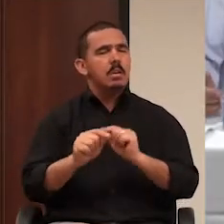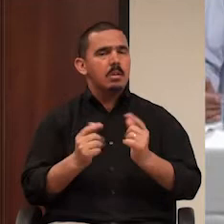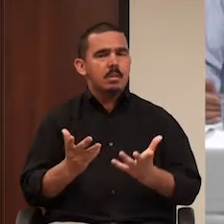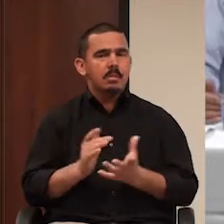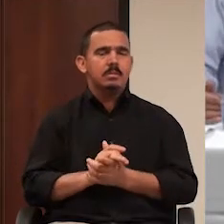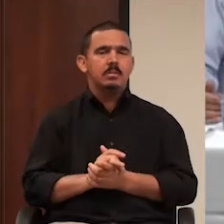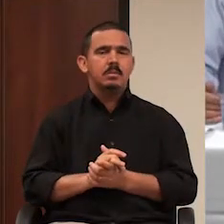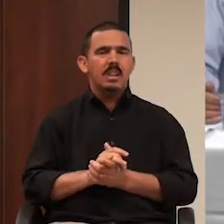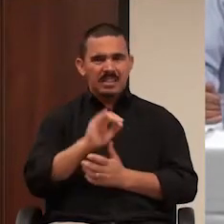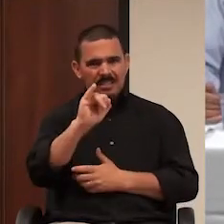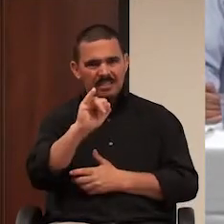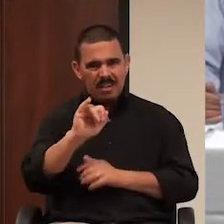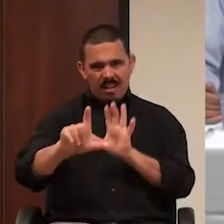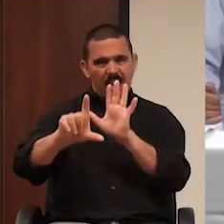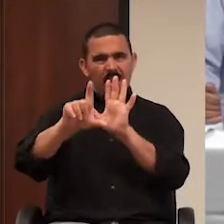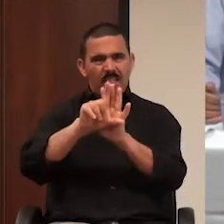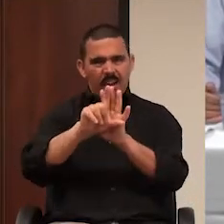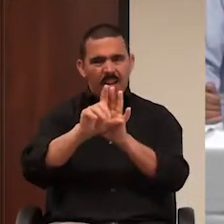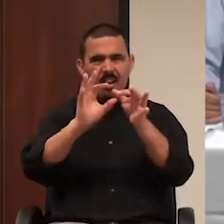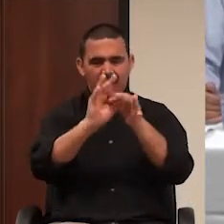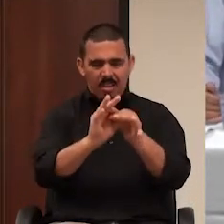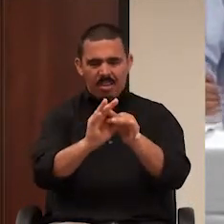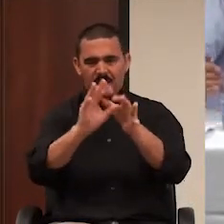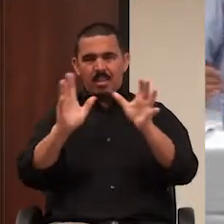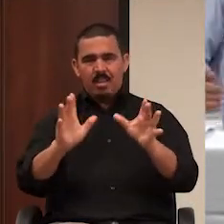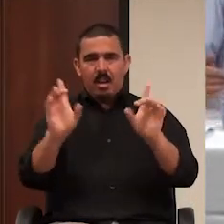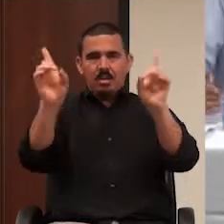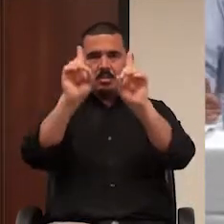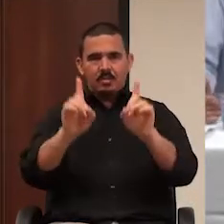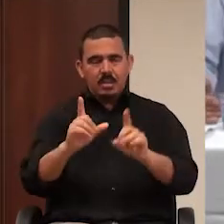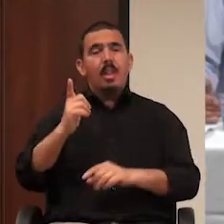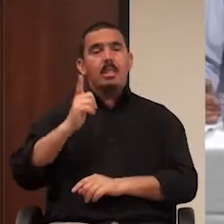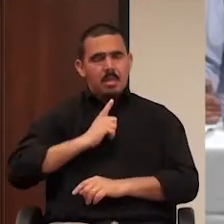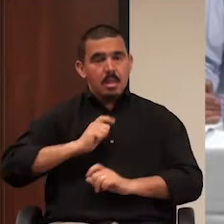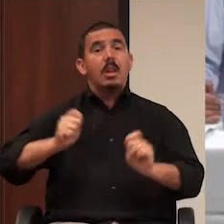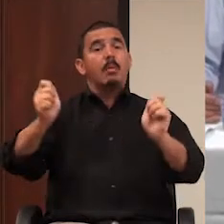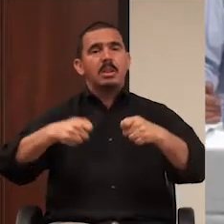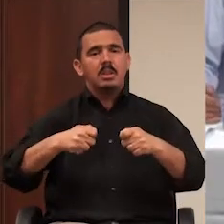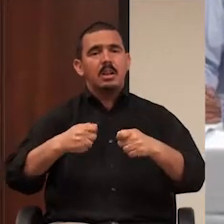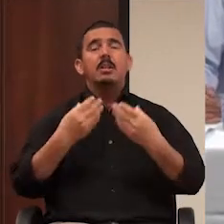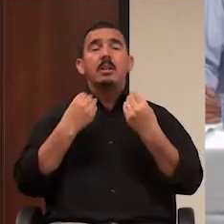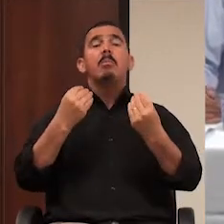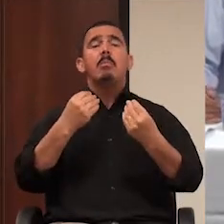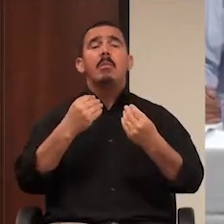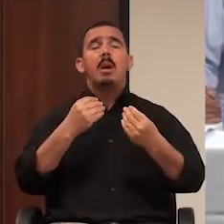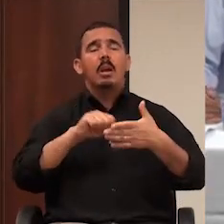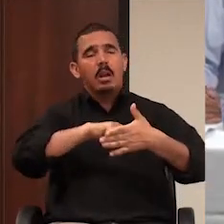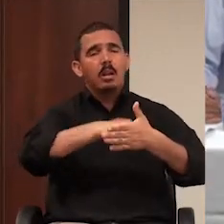Se a lei deixou de relacionar a deficiência com a incapacidade, não há mais que se falar em interdição.